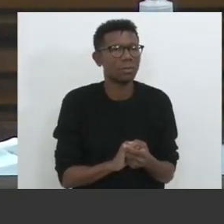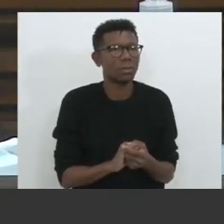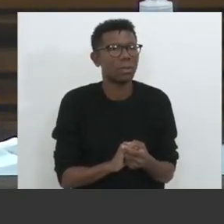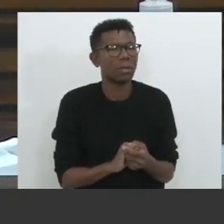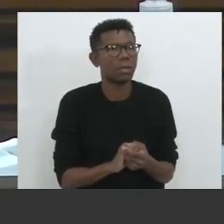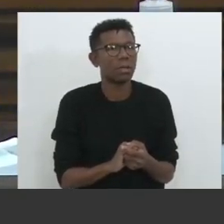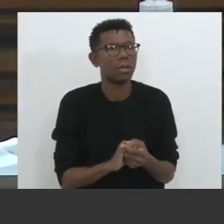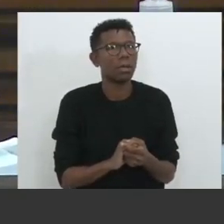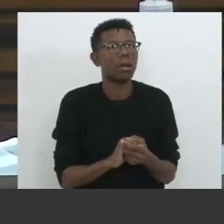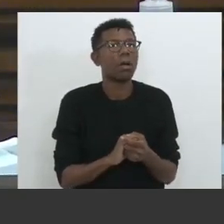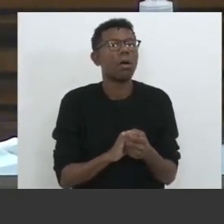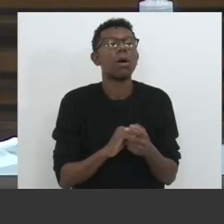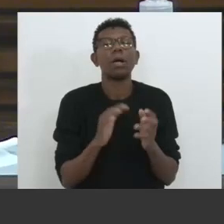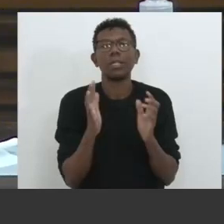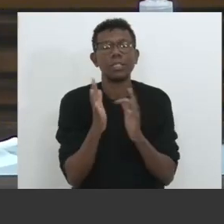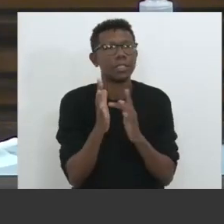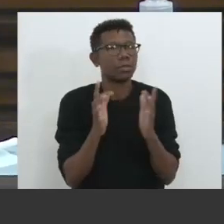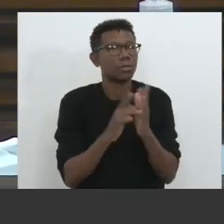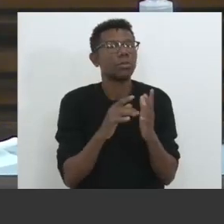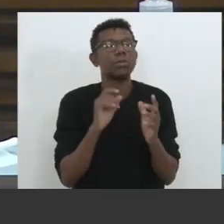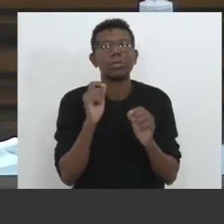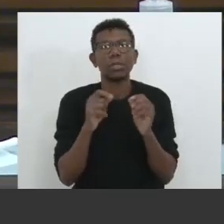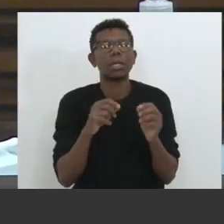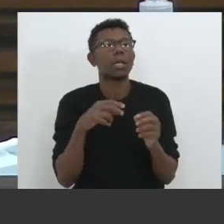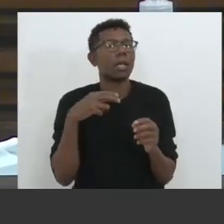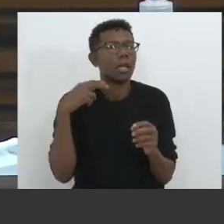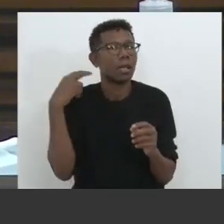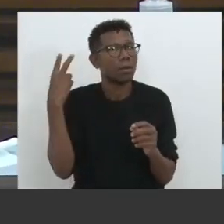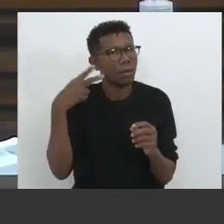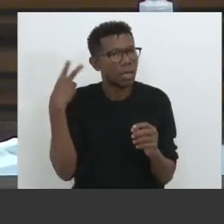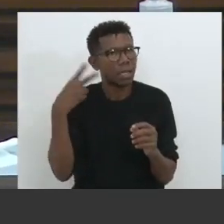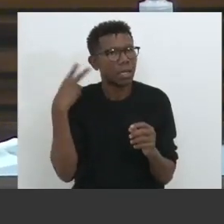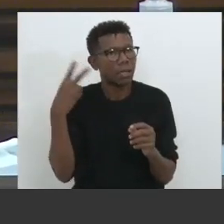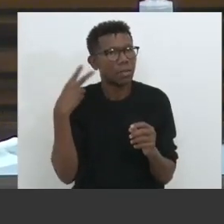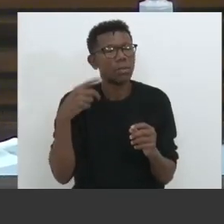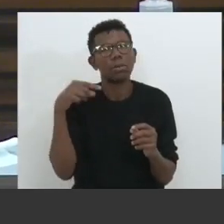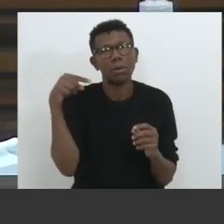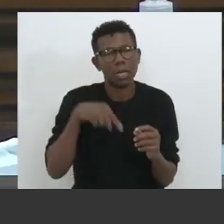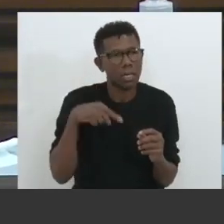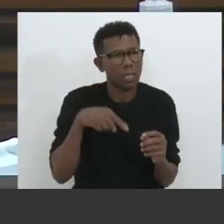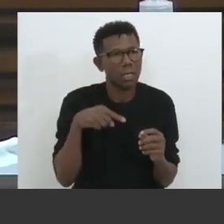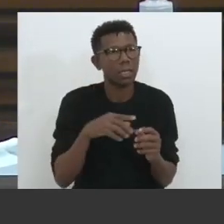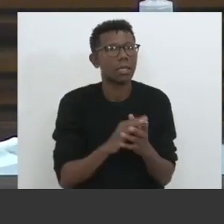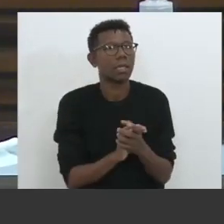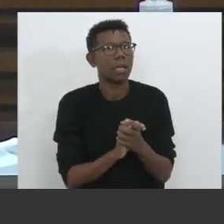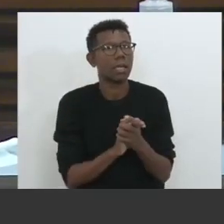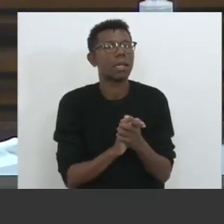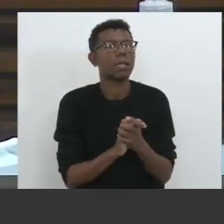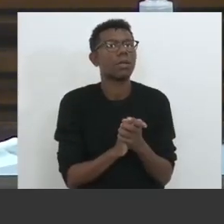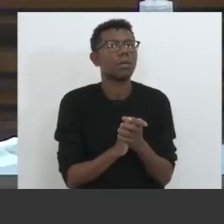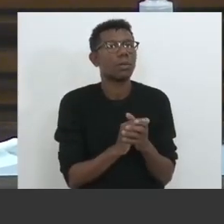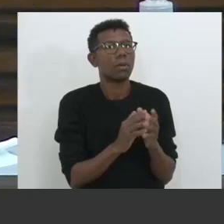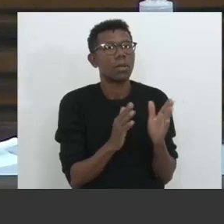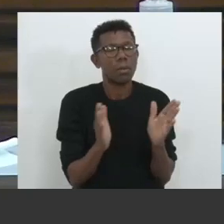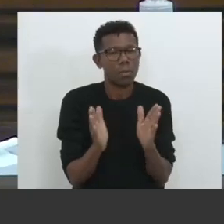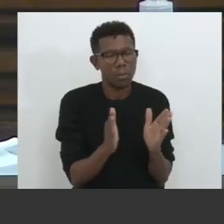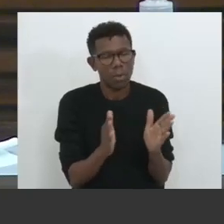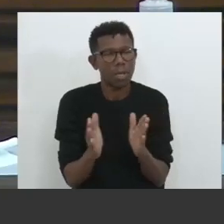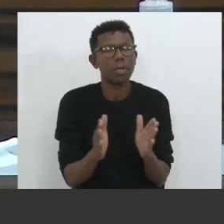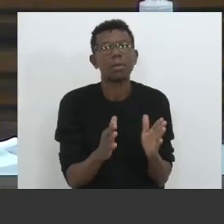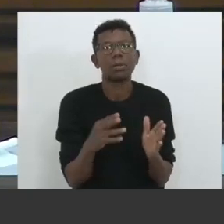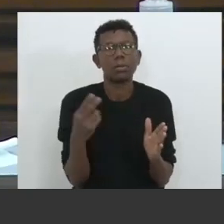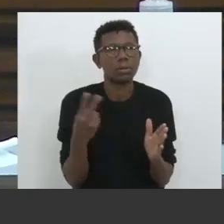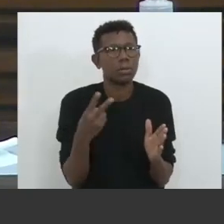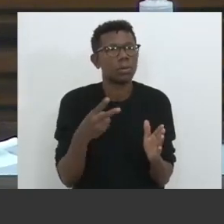foi vereador com a gente aqui na Câmara Municipal né Jesus hoje é é nosso dois mandatos hoje é nosso vice-prefeito